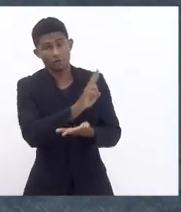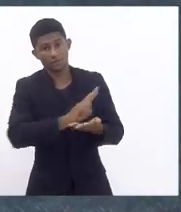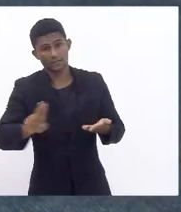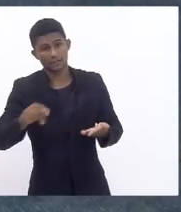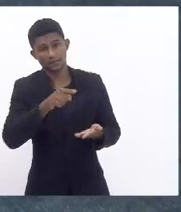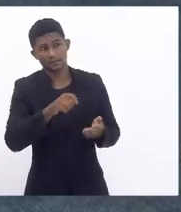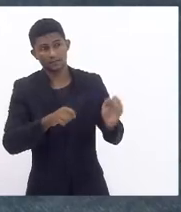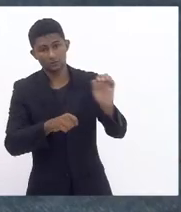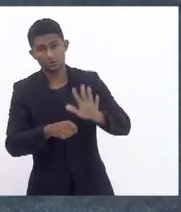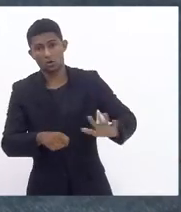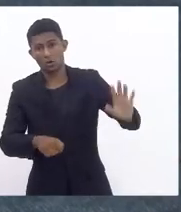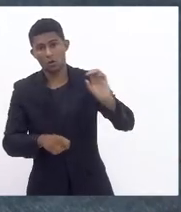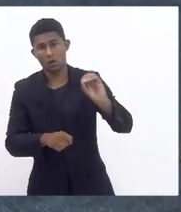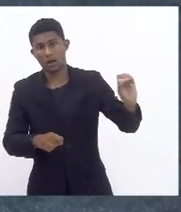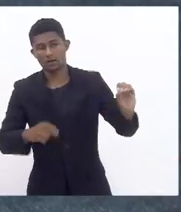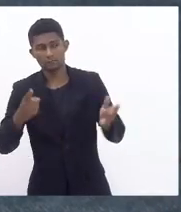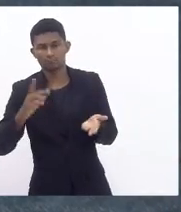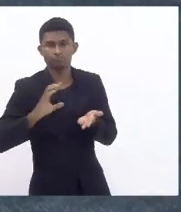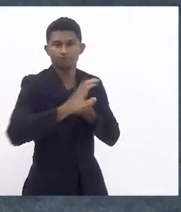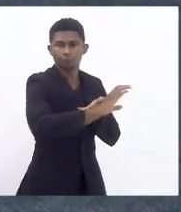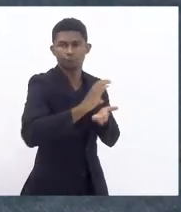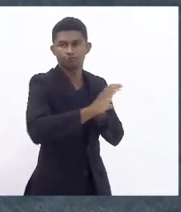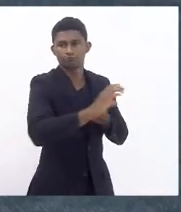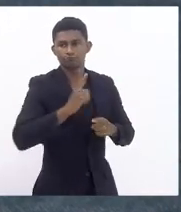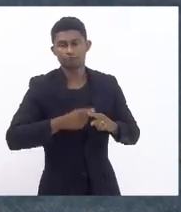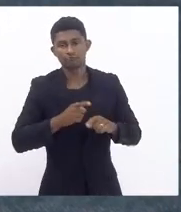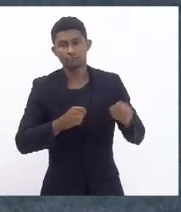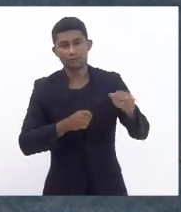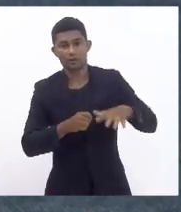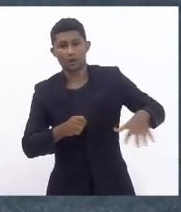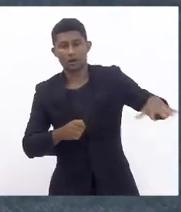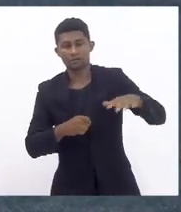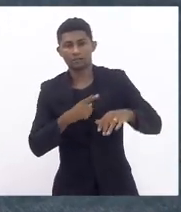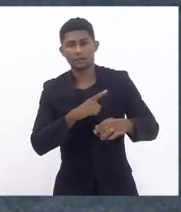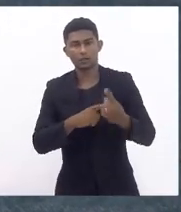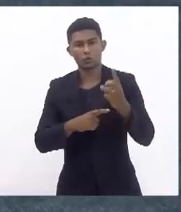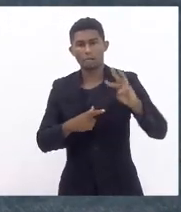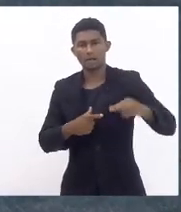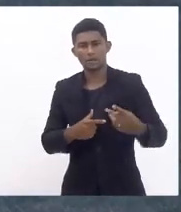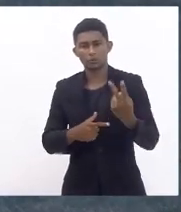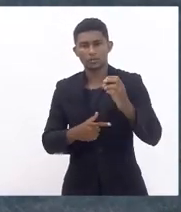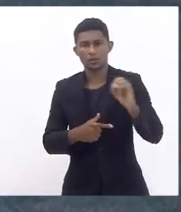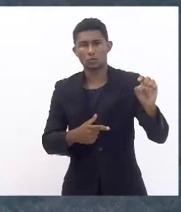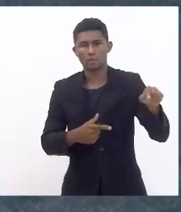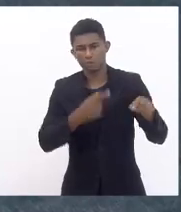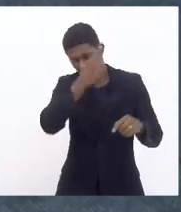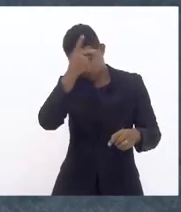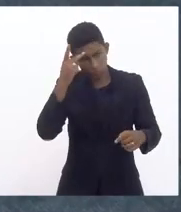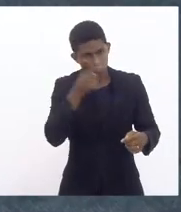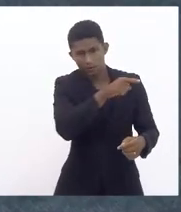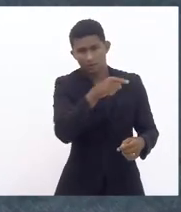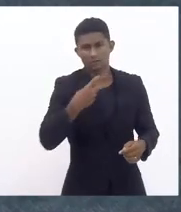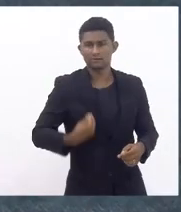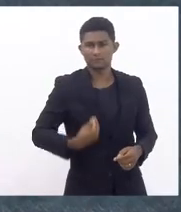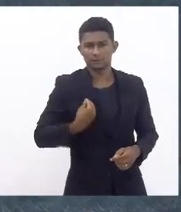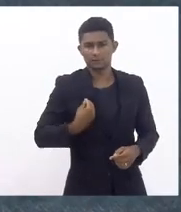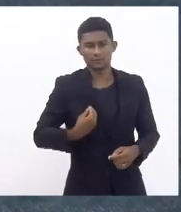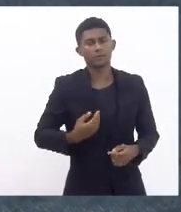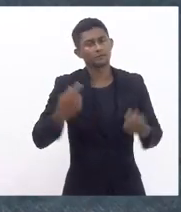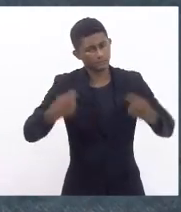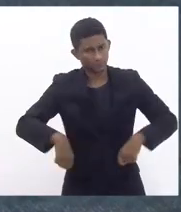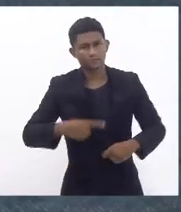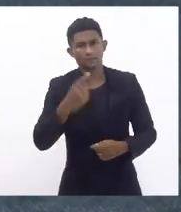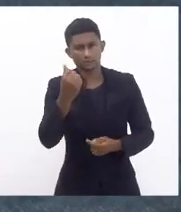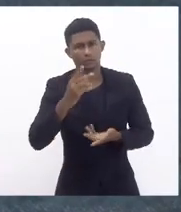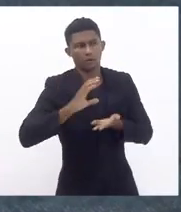temos 1.200.000 habitantes. E nós não temos uma universidade. Aqui nós temos lá o UESO, que está precária, que precisa de investimento. Se não